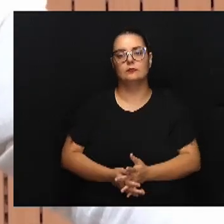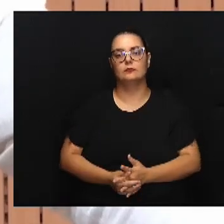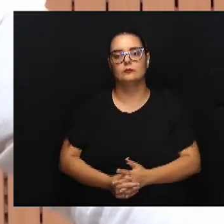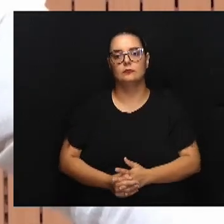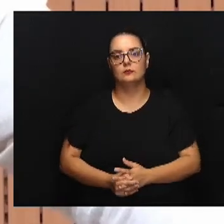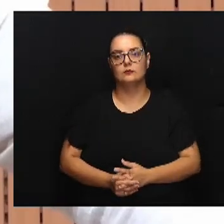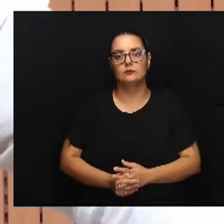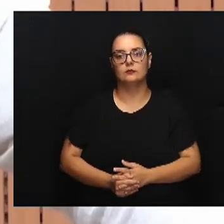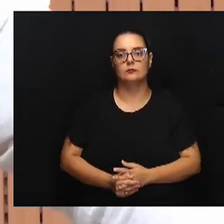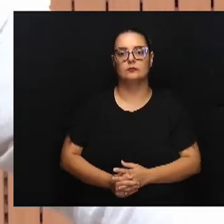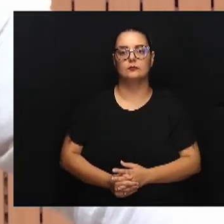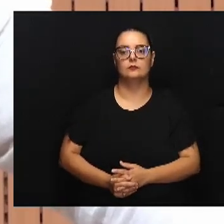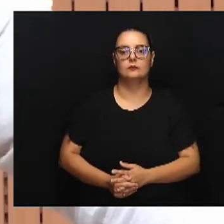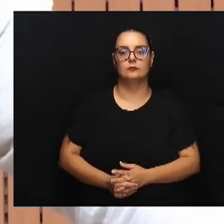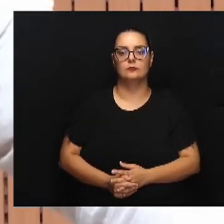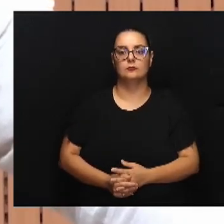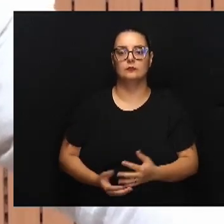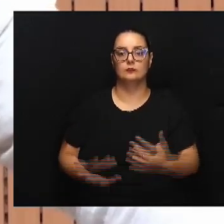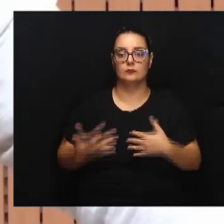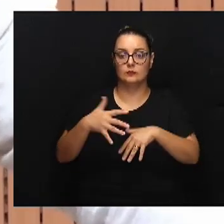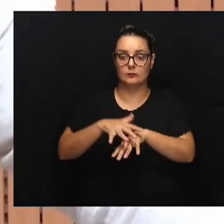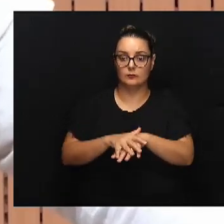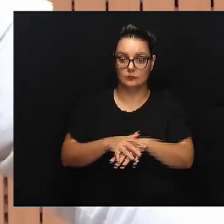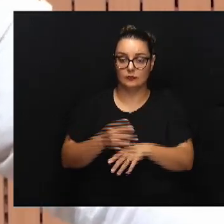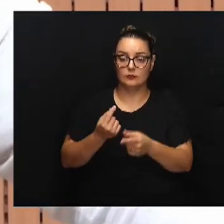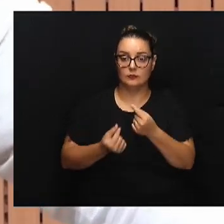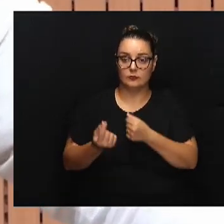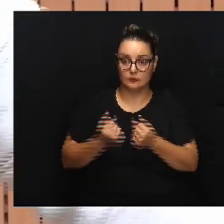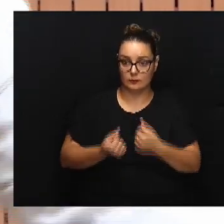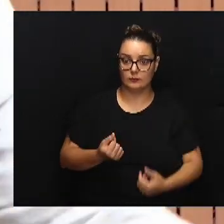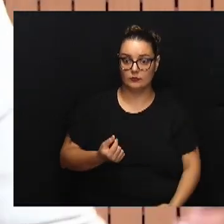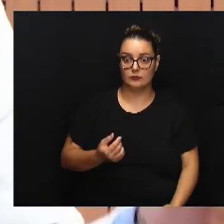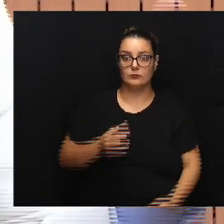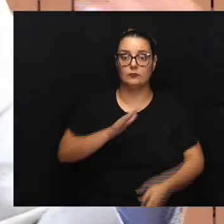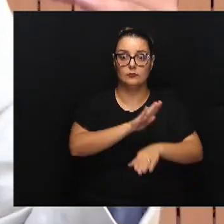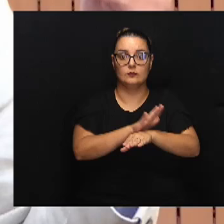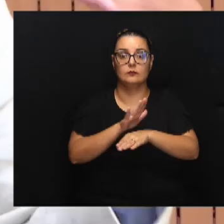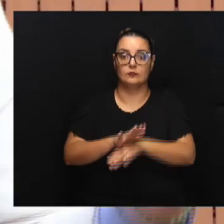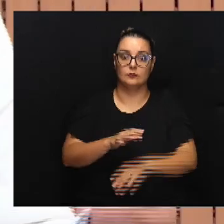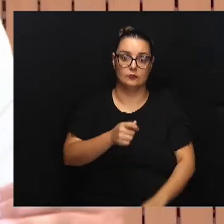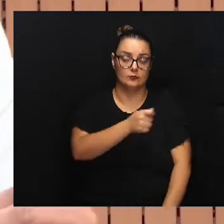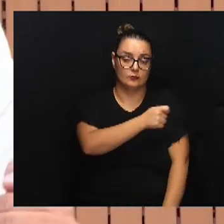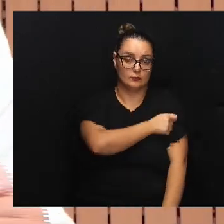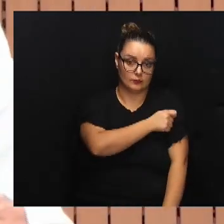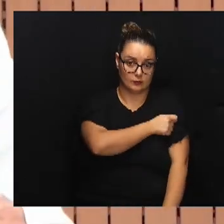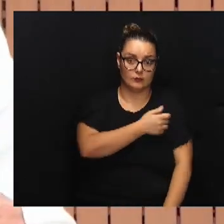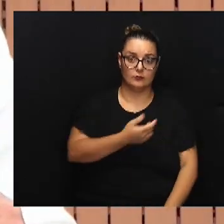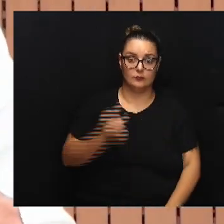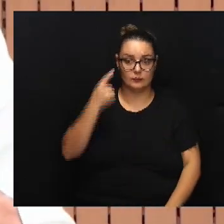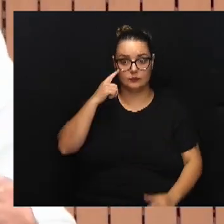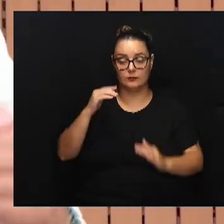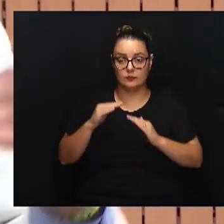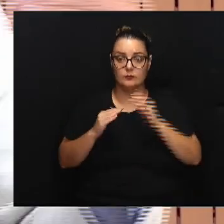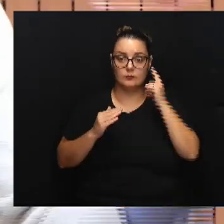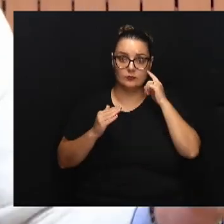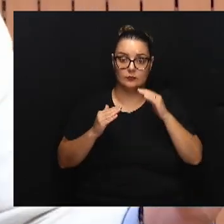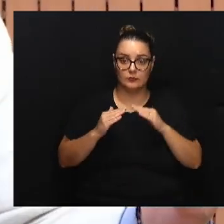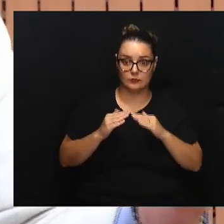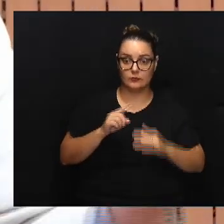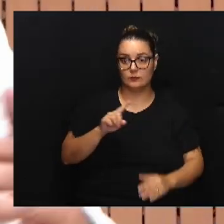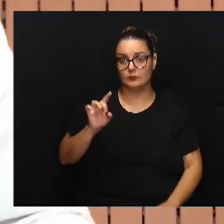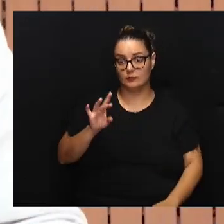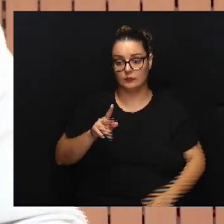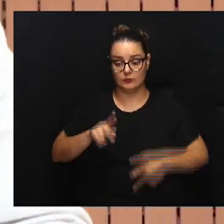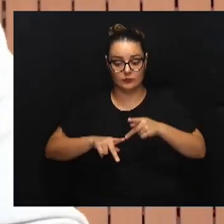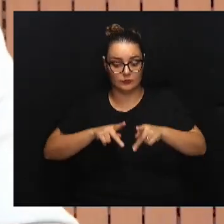E aí, isso inclui o valor do auxílio aos estudantes. Nós estamos aí alinhados do ponto de vista não só do